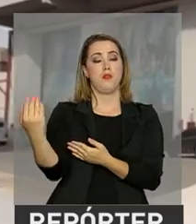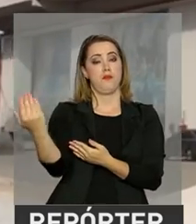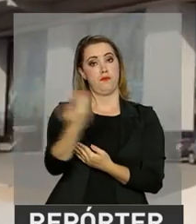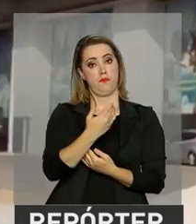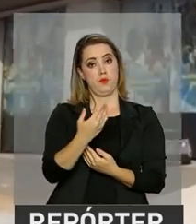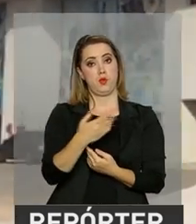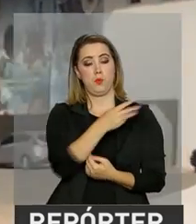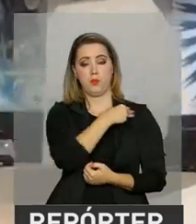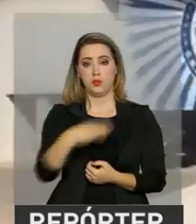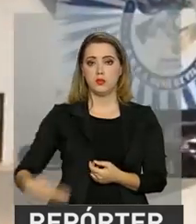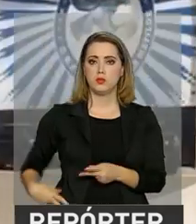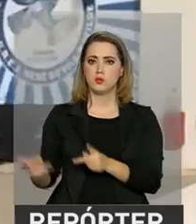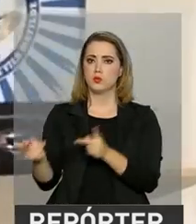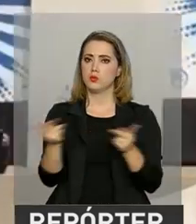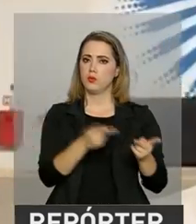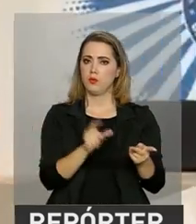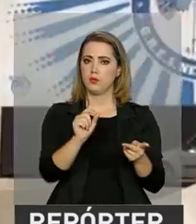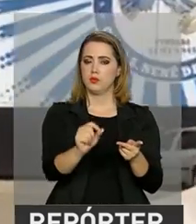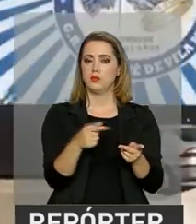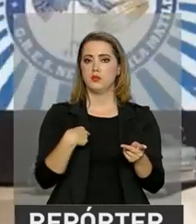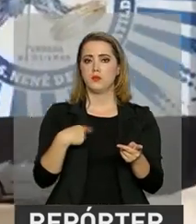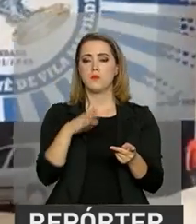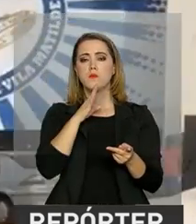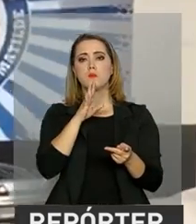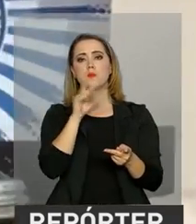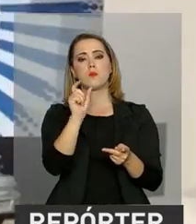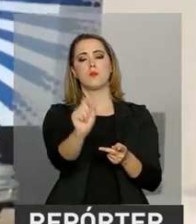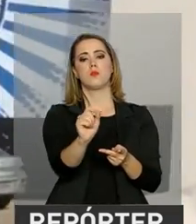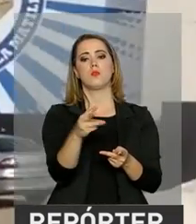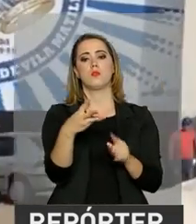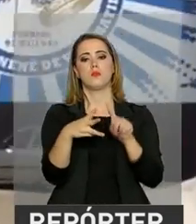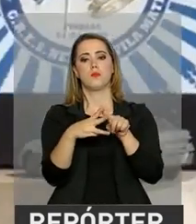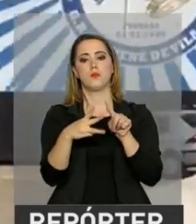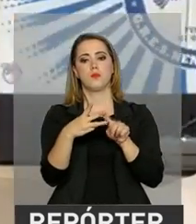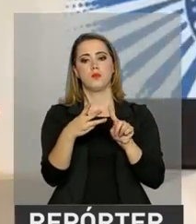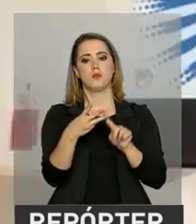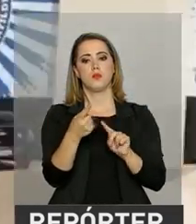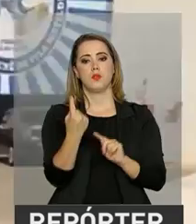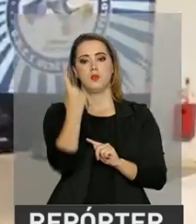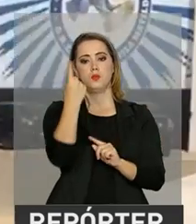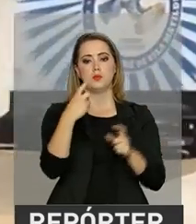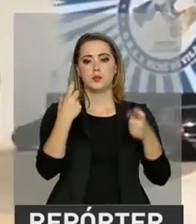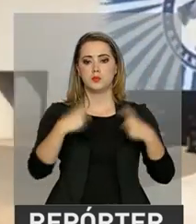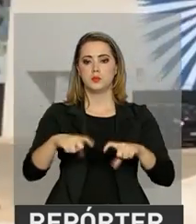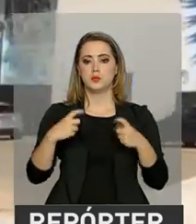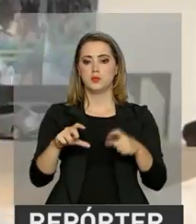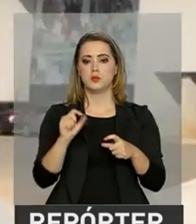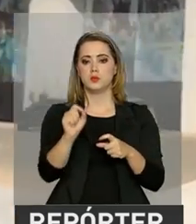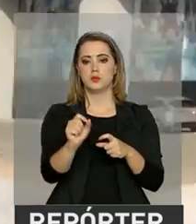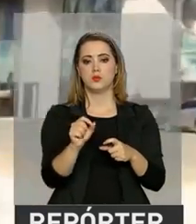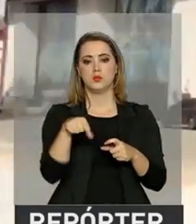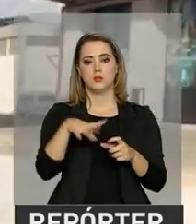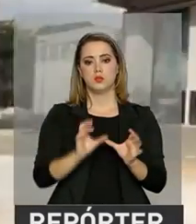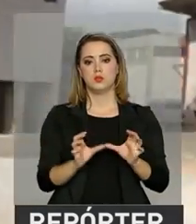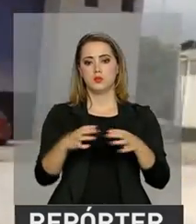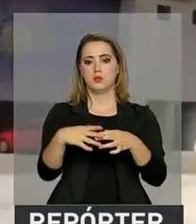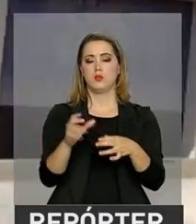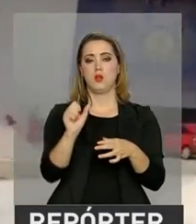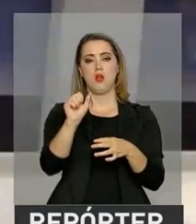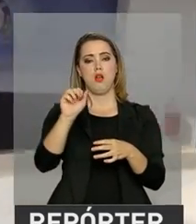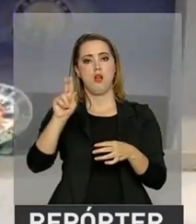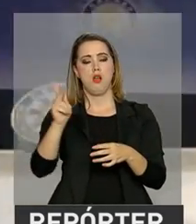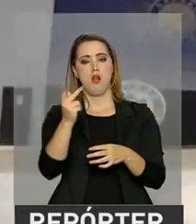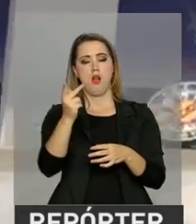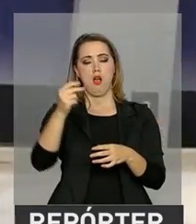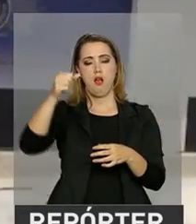locais que movimentam os negócios do setor na maior Metrópole do país a primeira parada do ministro Max Beltrão foi no Complexo do embi